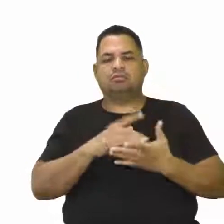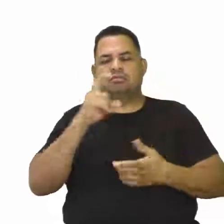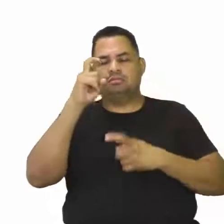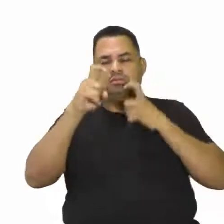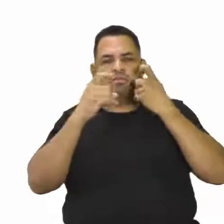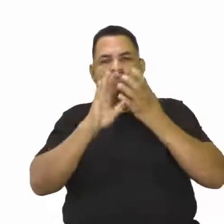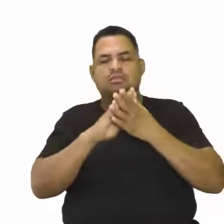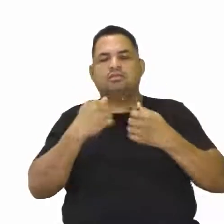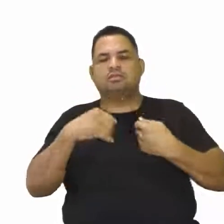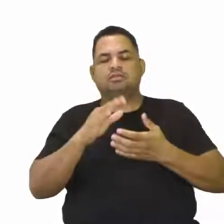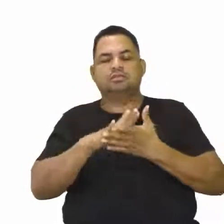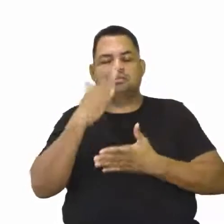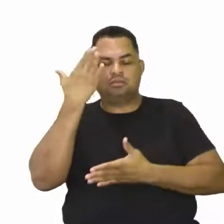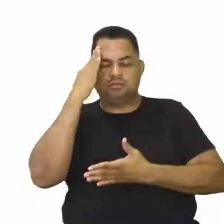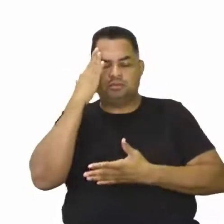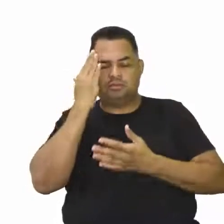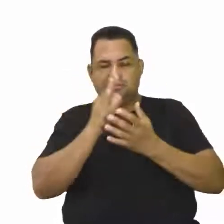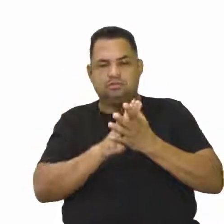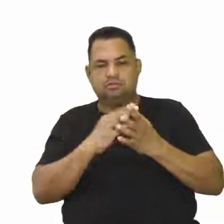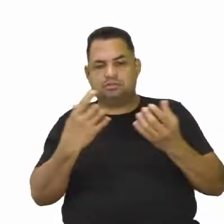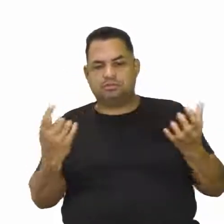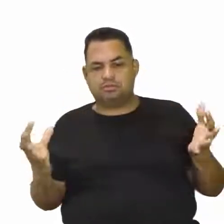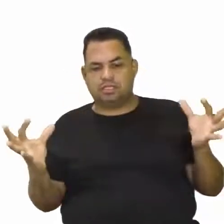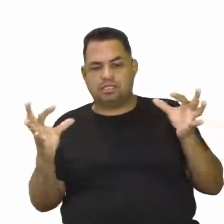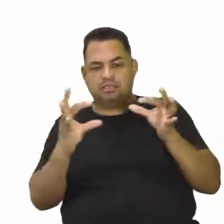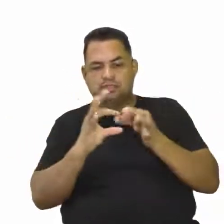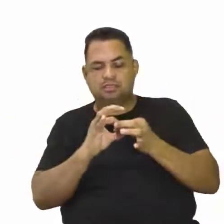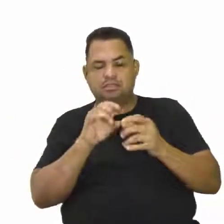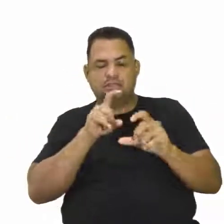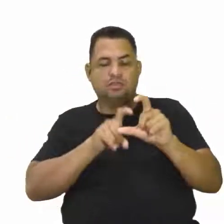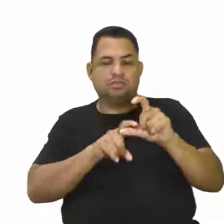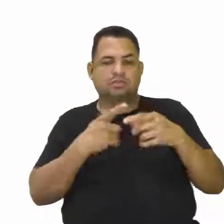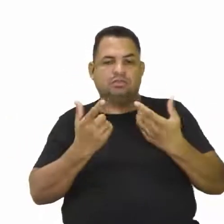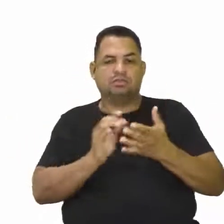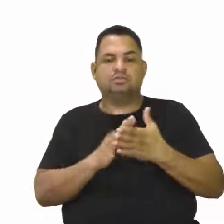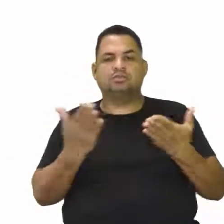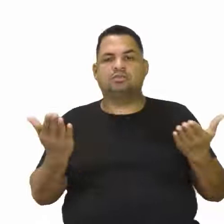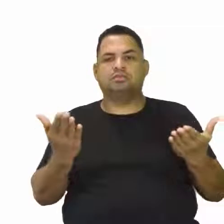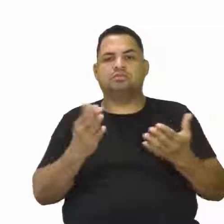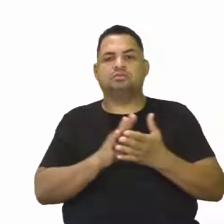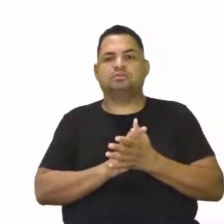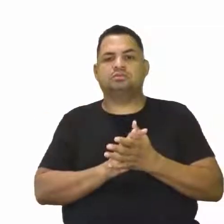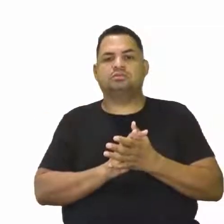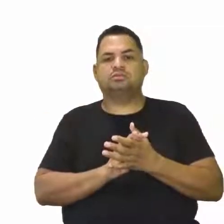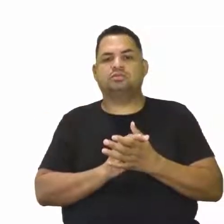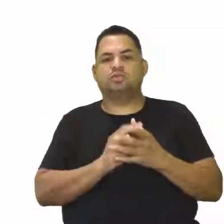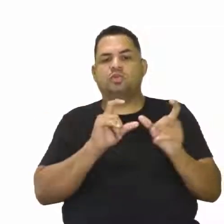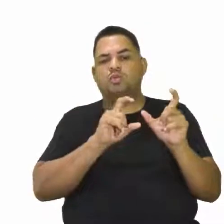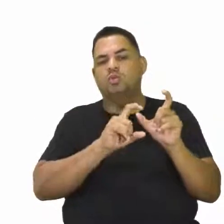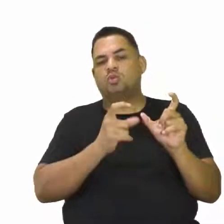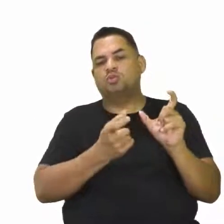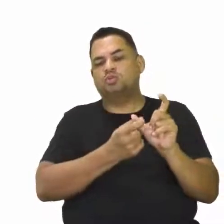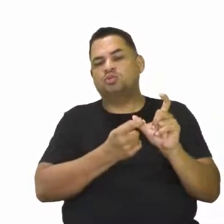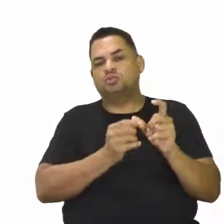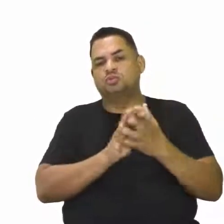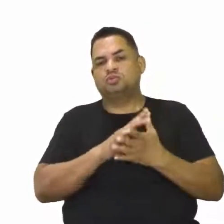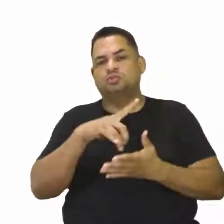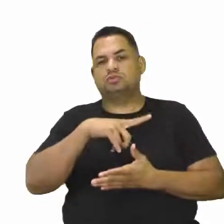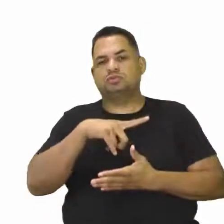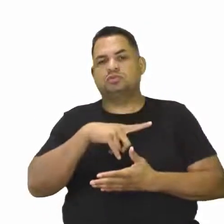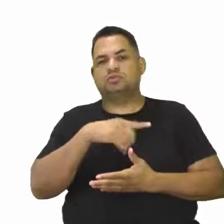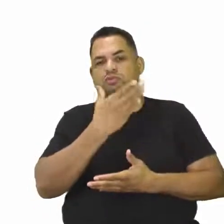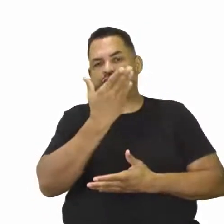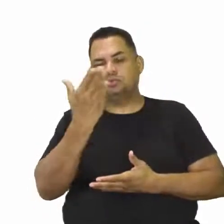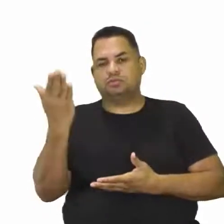precisar compreender essa relação de dependência que as conjunções subordinadas possuem.